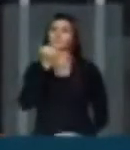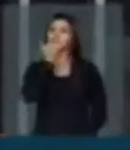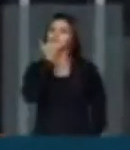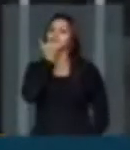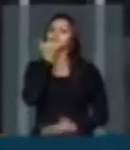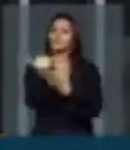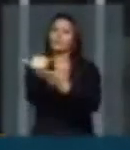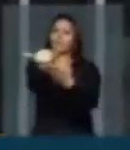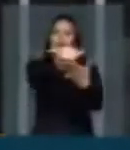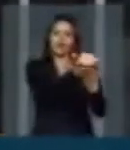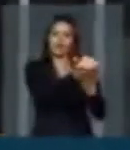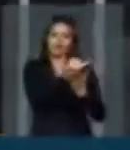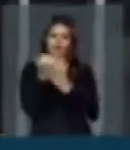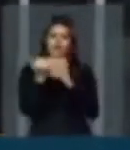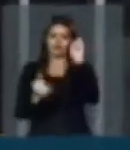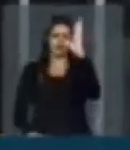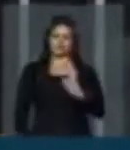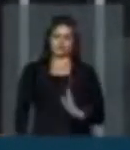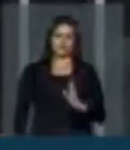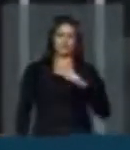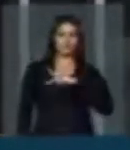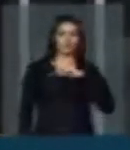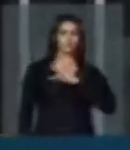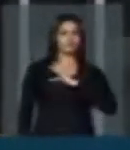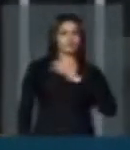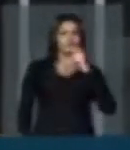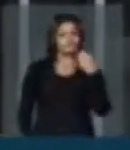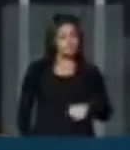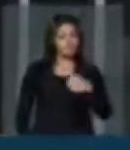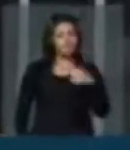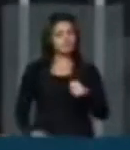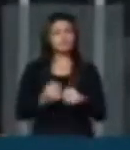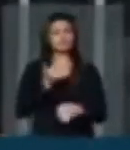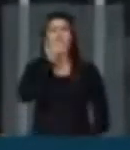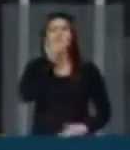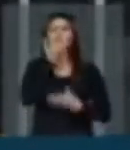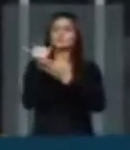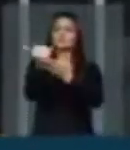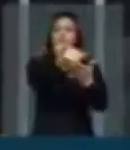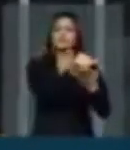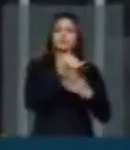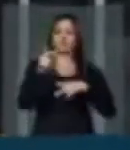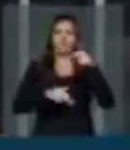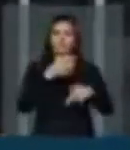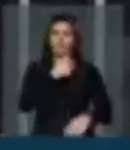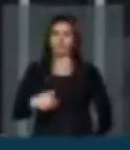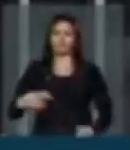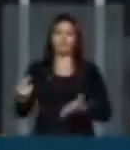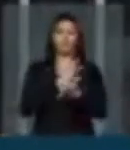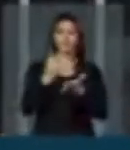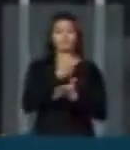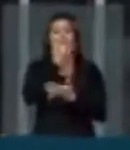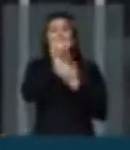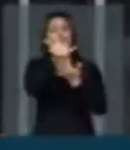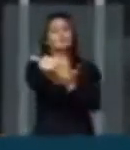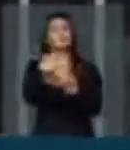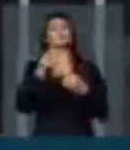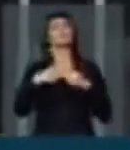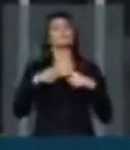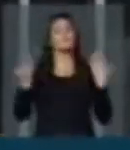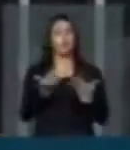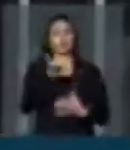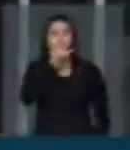nação. Diz ele, o PT tem de pedir desculpas. O governo onde errou precisa pedir desculpas. Por que não pedir agora?